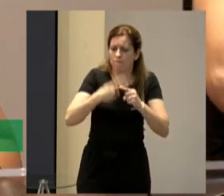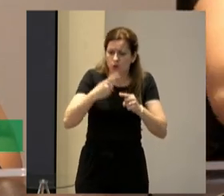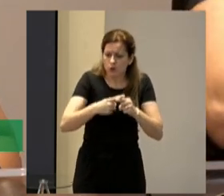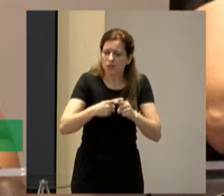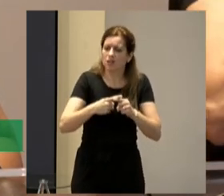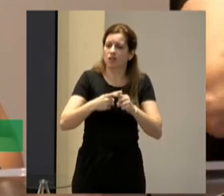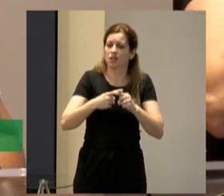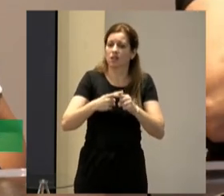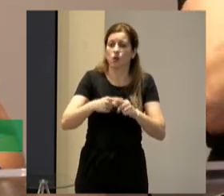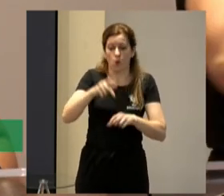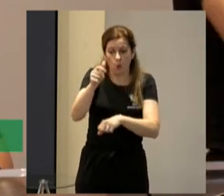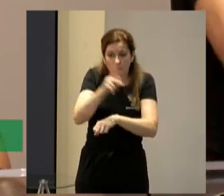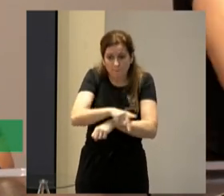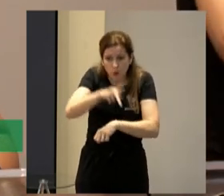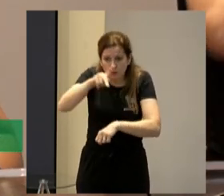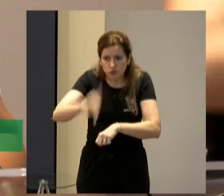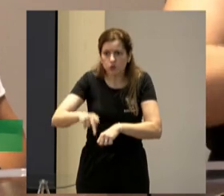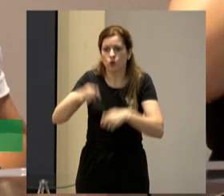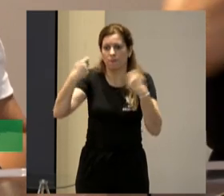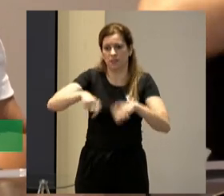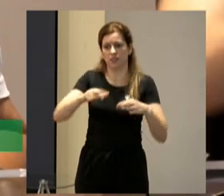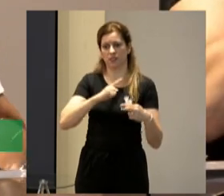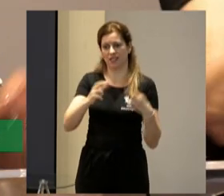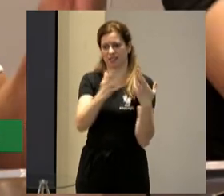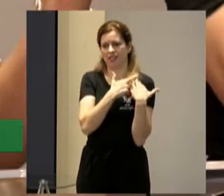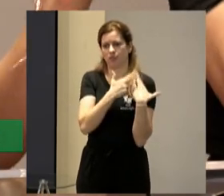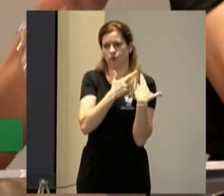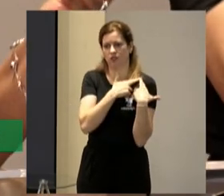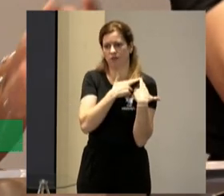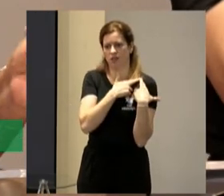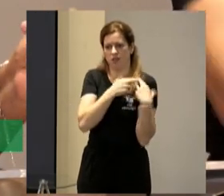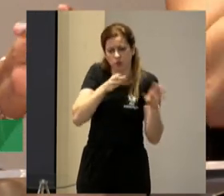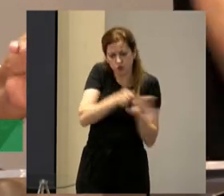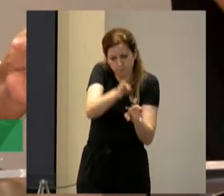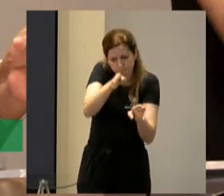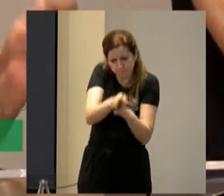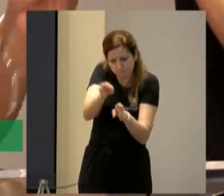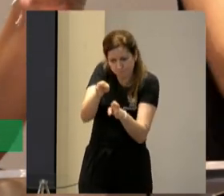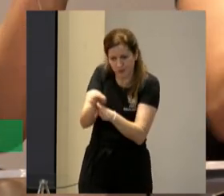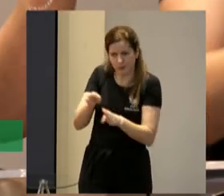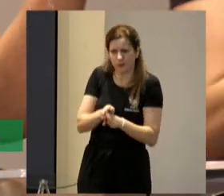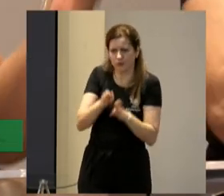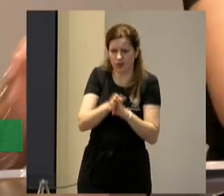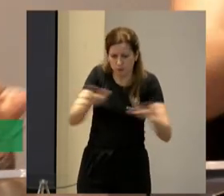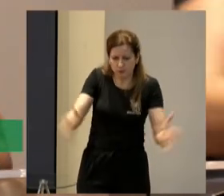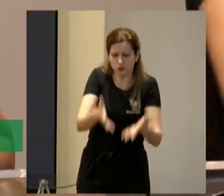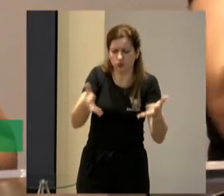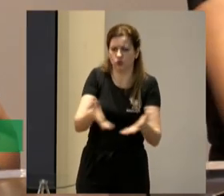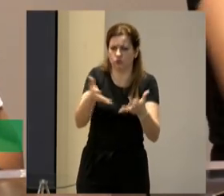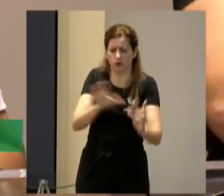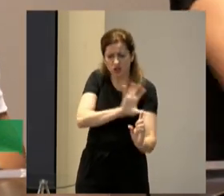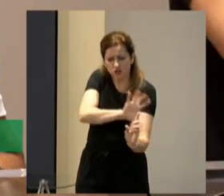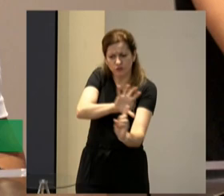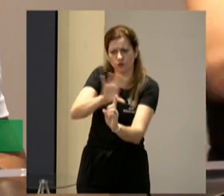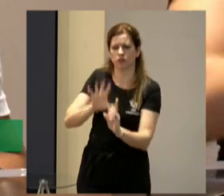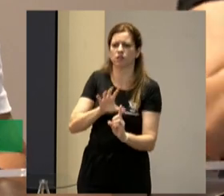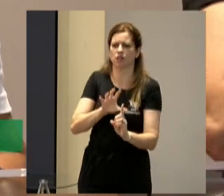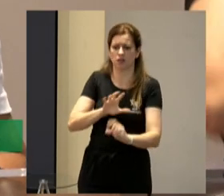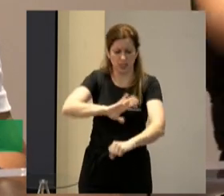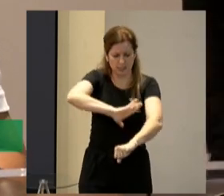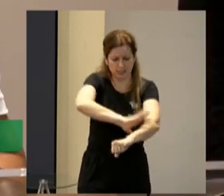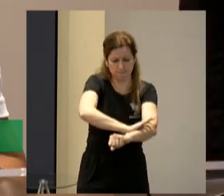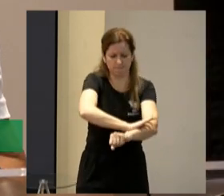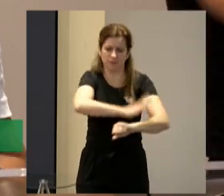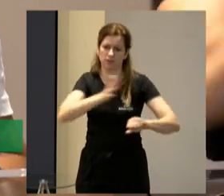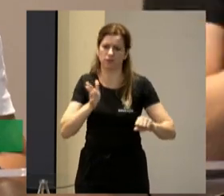política, é o professor e a professora. Assim como disse a professora de matemática, não tem a formação. A ERER,